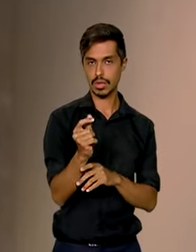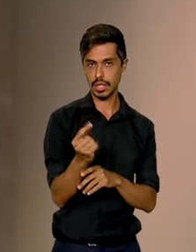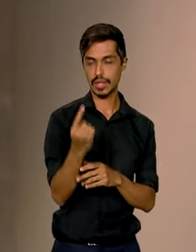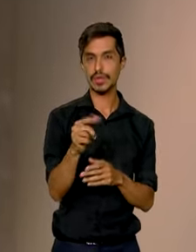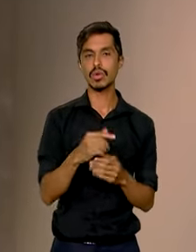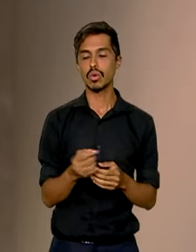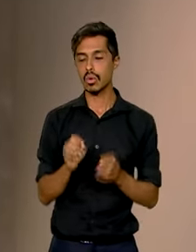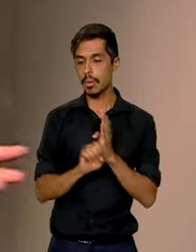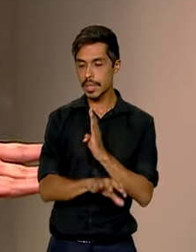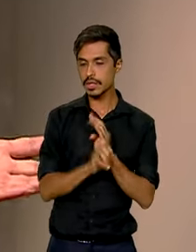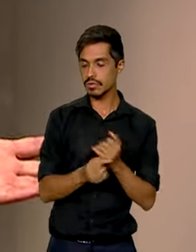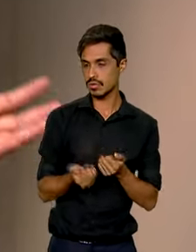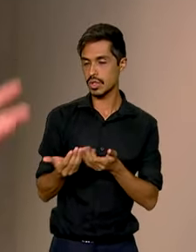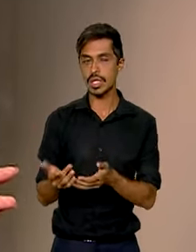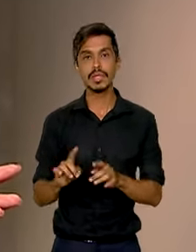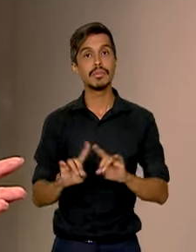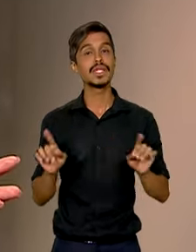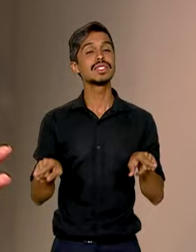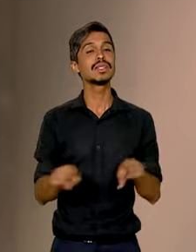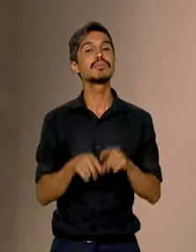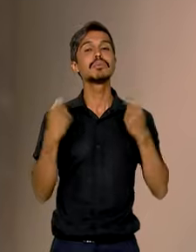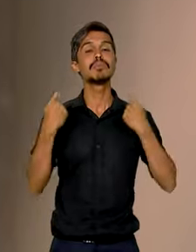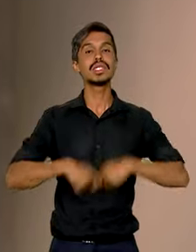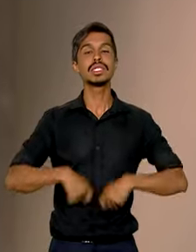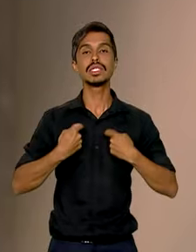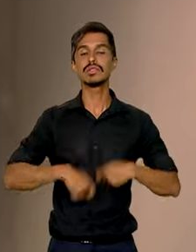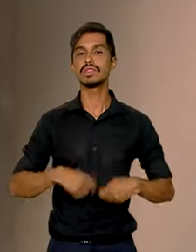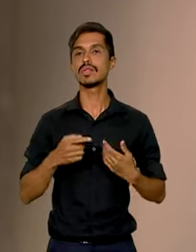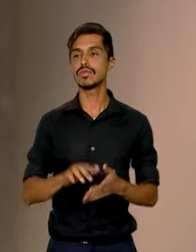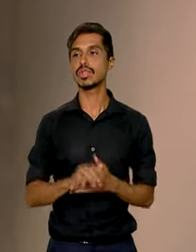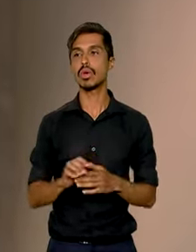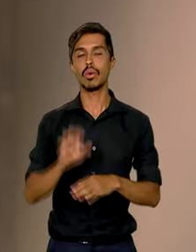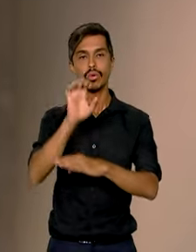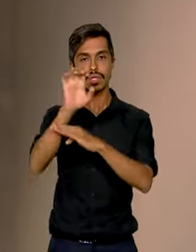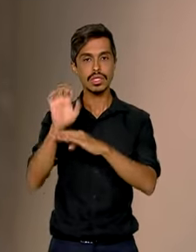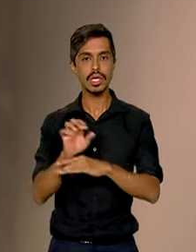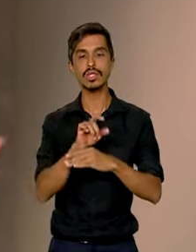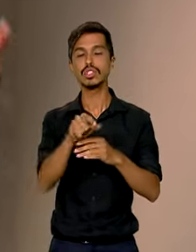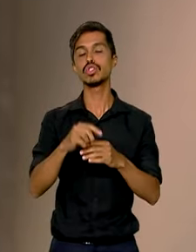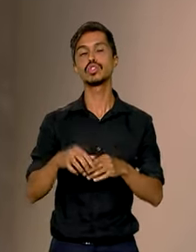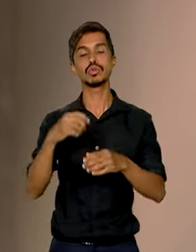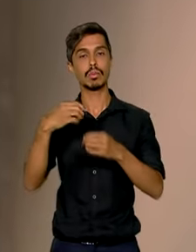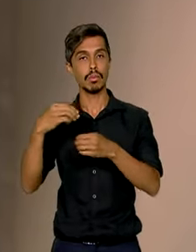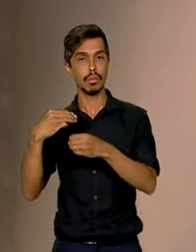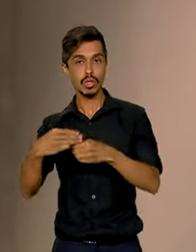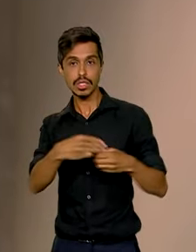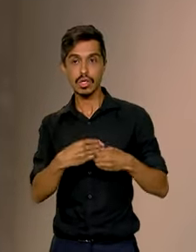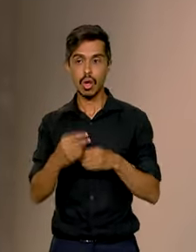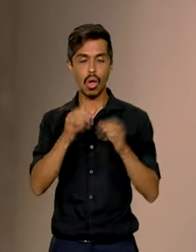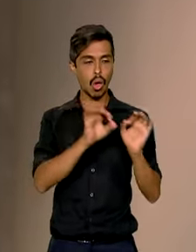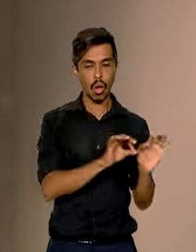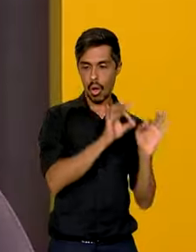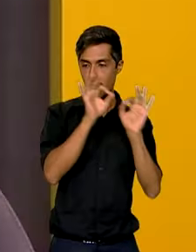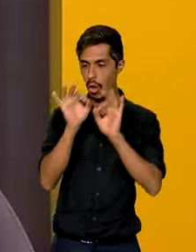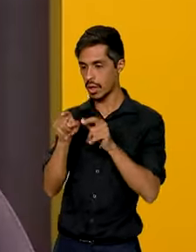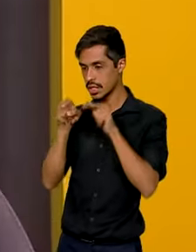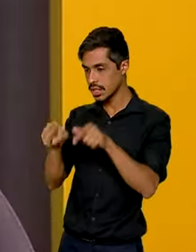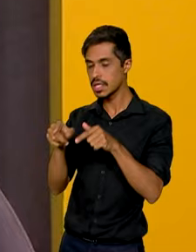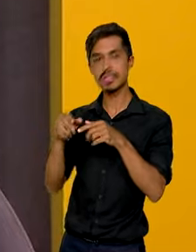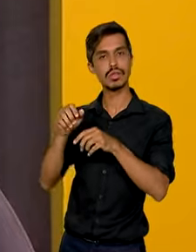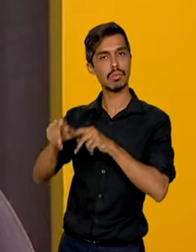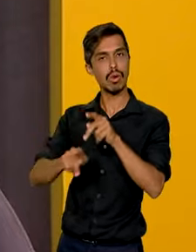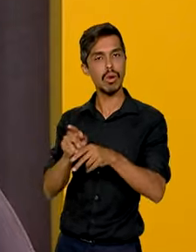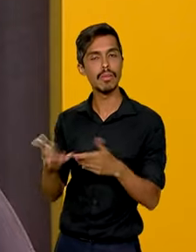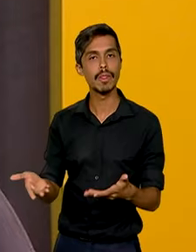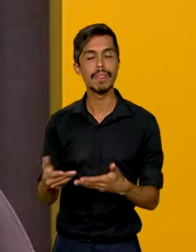um benefício, mas a gente precisa que os estados e os municípios, principalmente os municípios, olhem para esse público, para que a gente